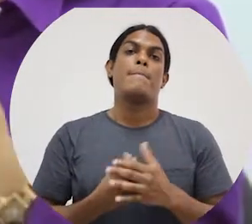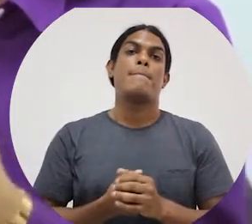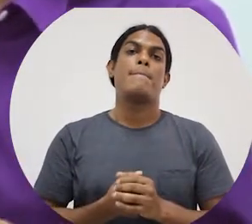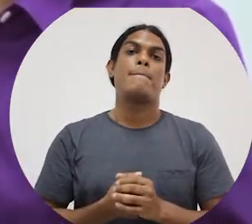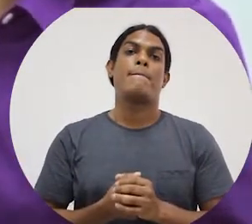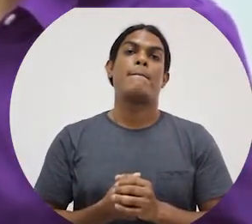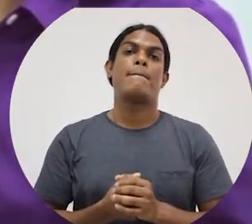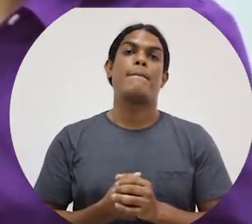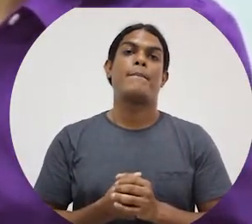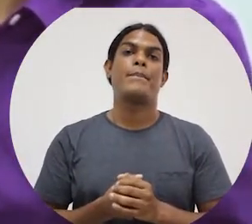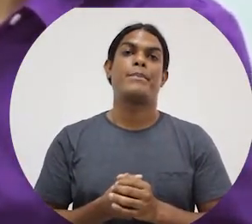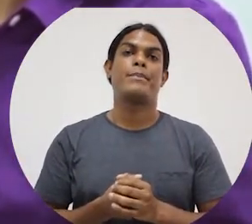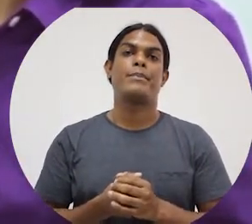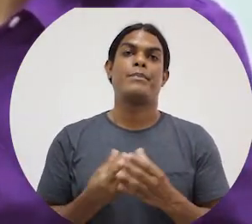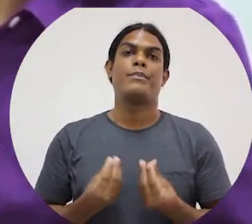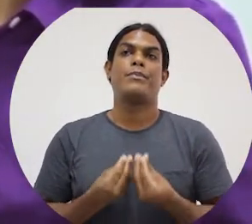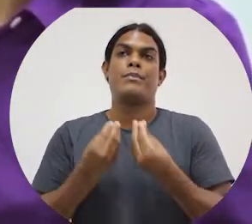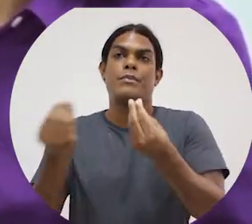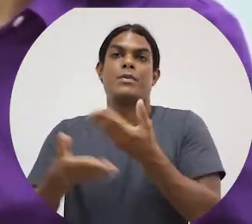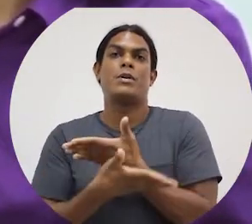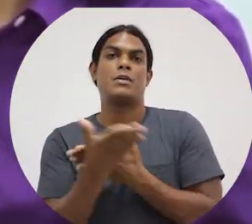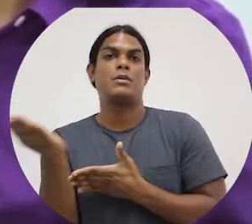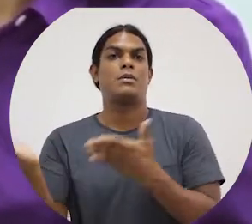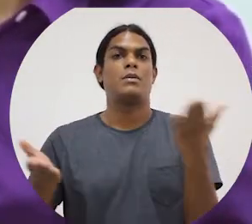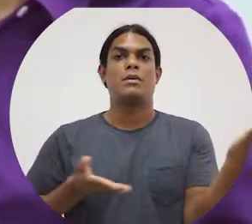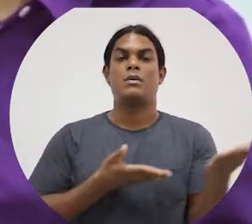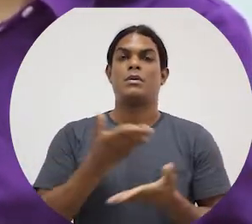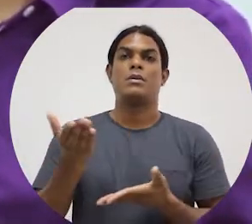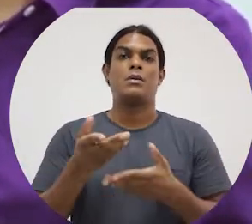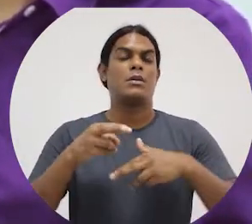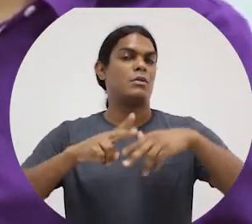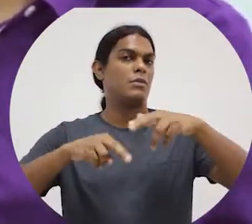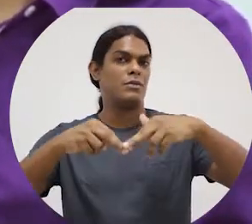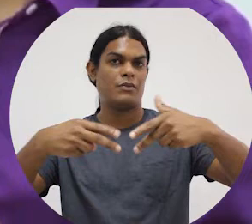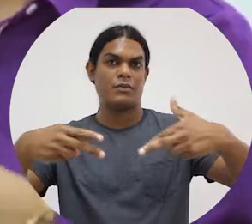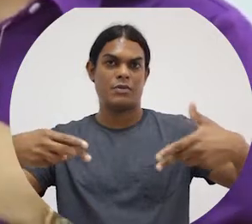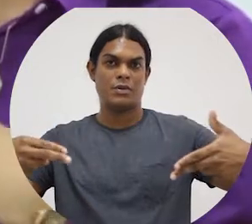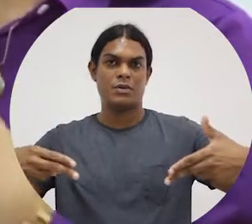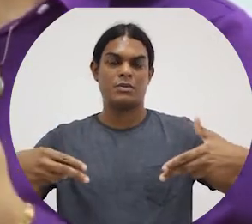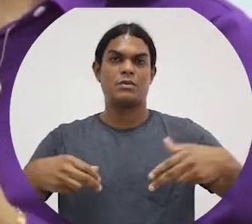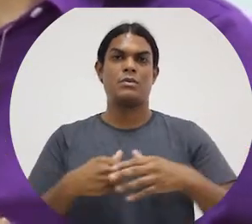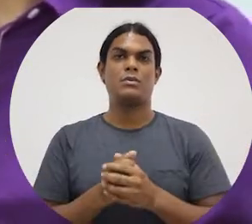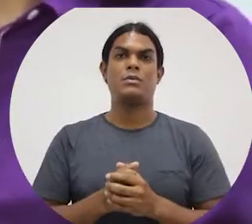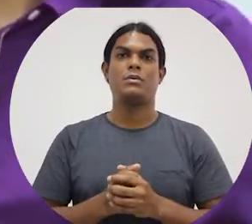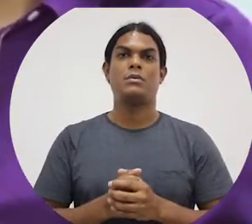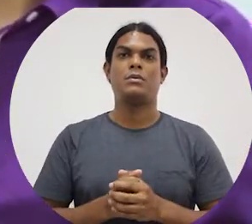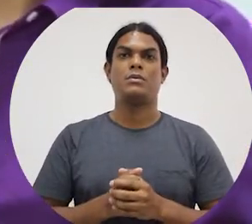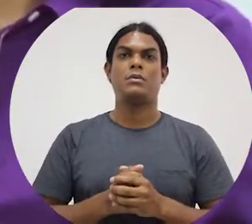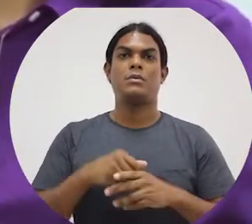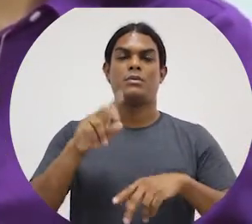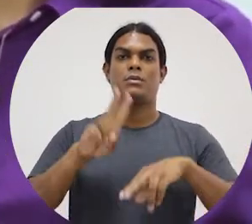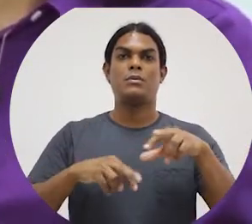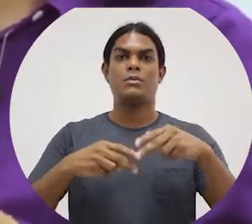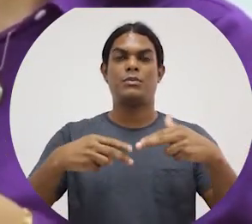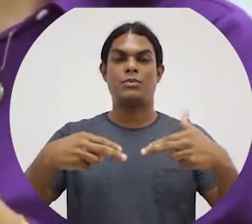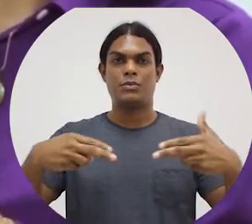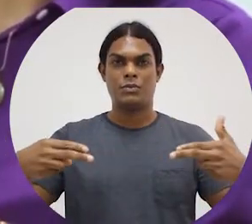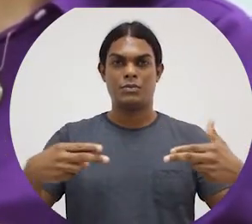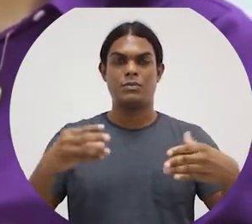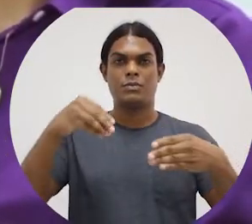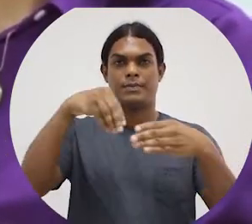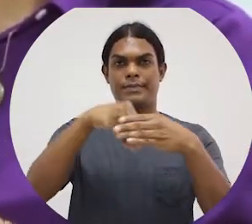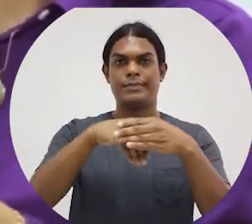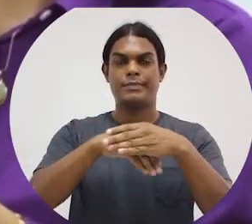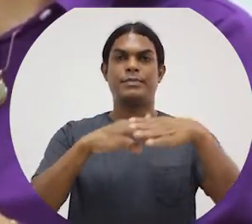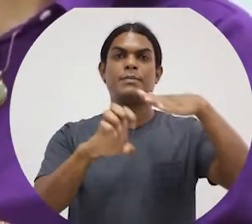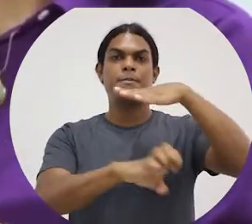atender determinado grupo de clientes na sua empresa, você precisa definir qual o padrão de atendimento, qual o nível